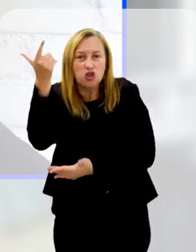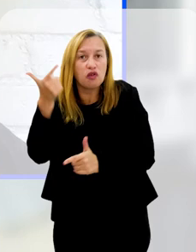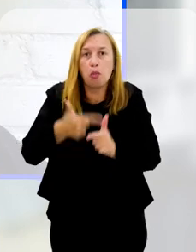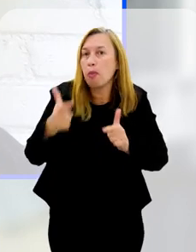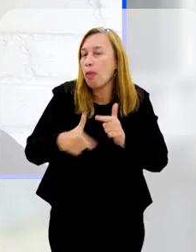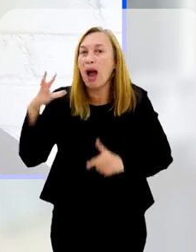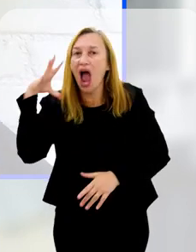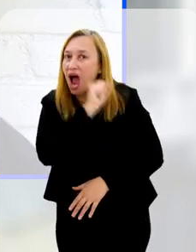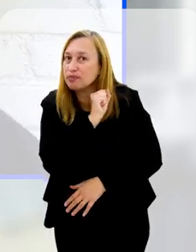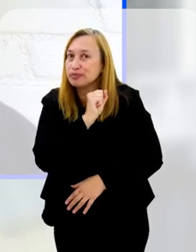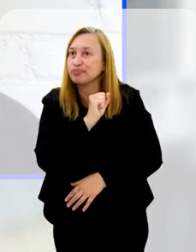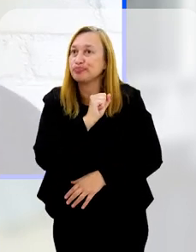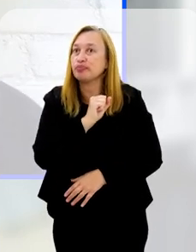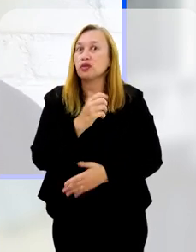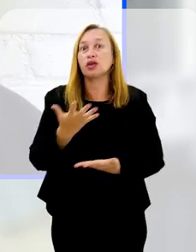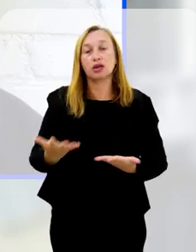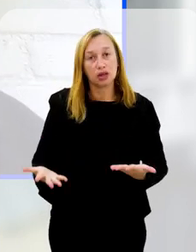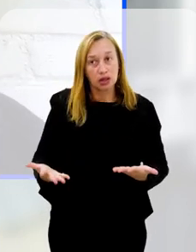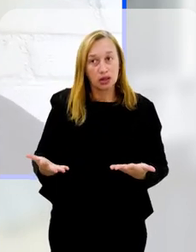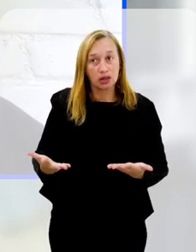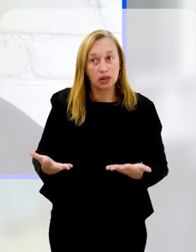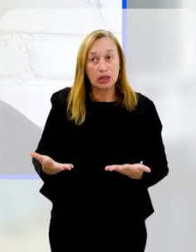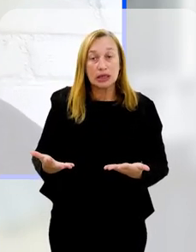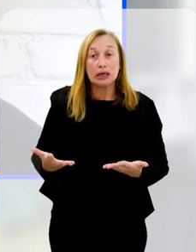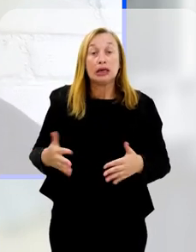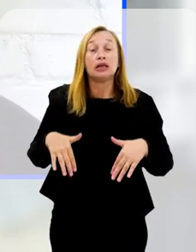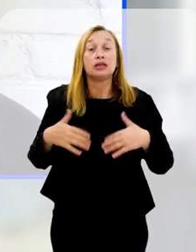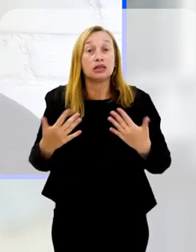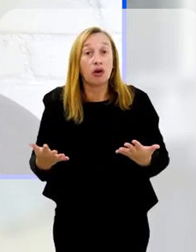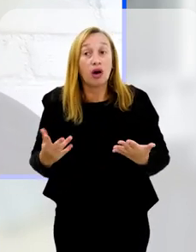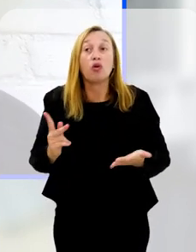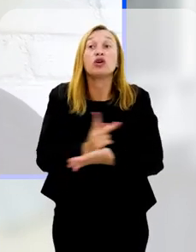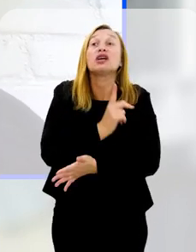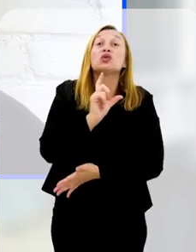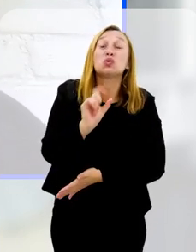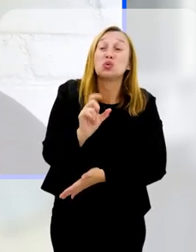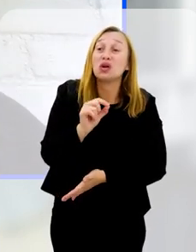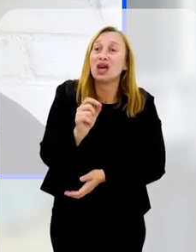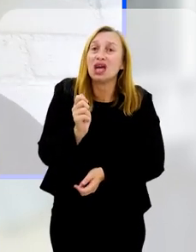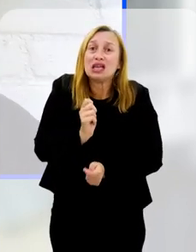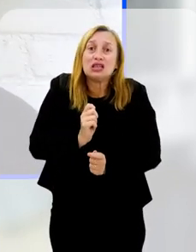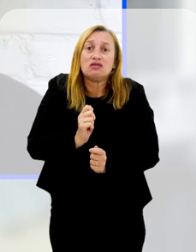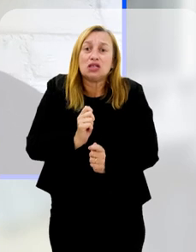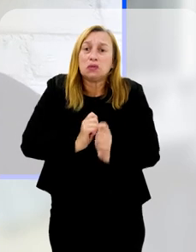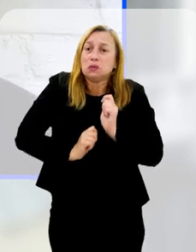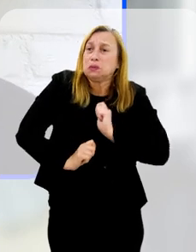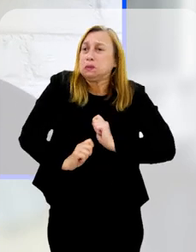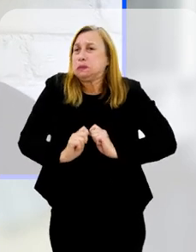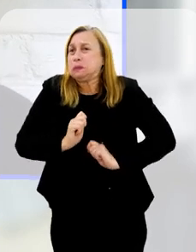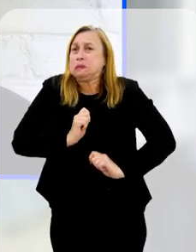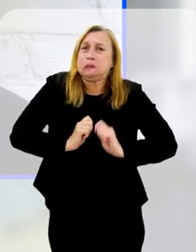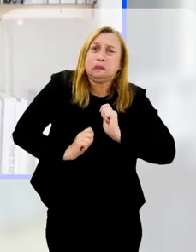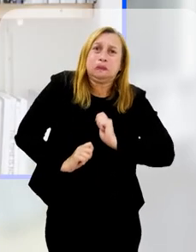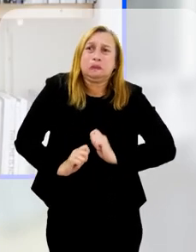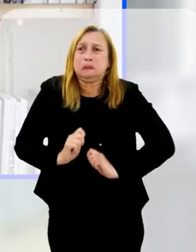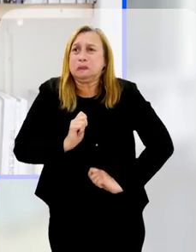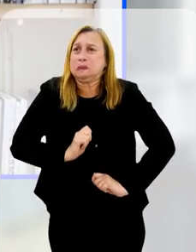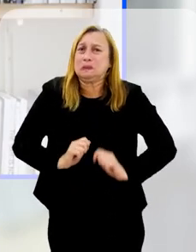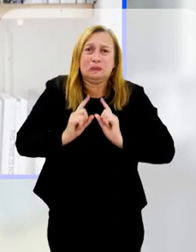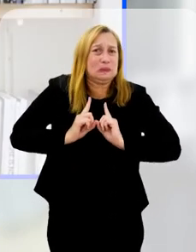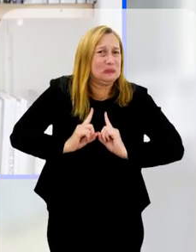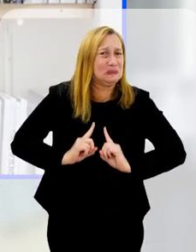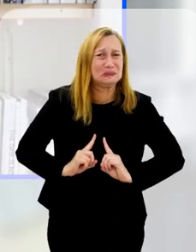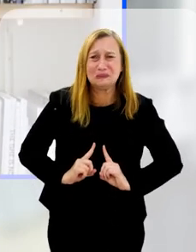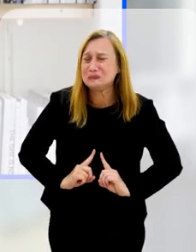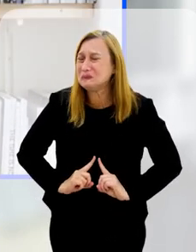resolução de problemas imediatos. E eles acabam caindo num processo que eu diria até de angústia, muitas vezes, e